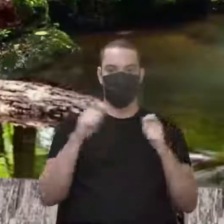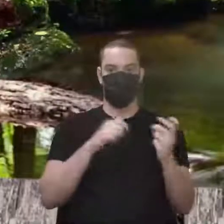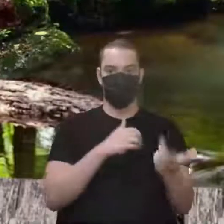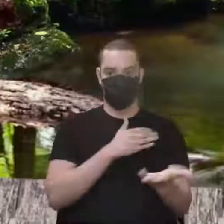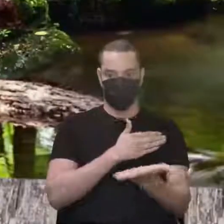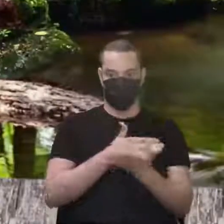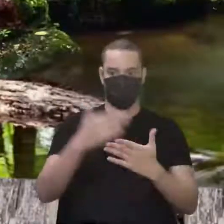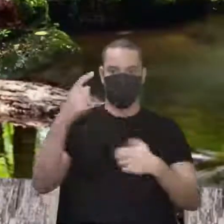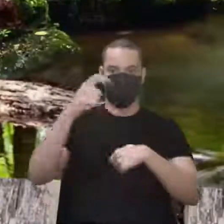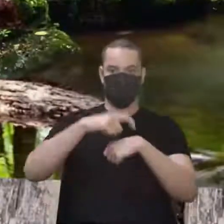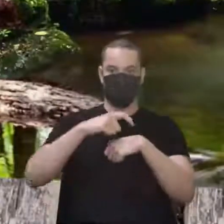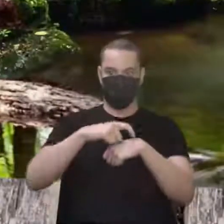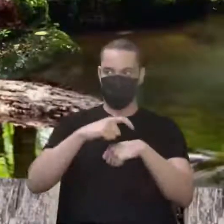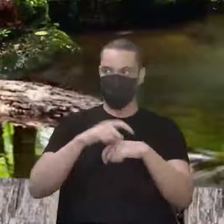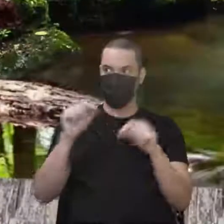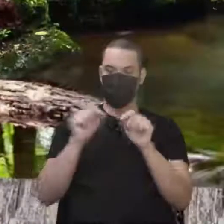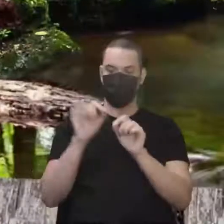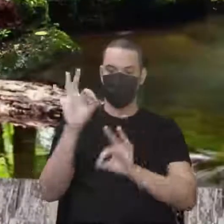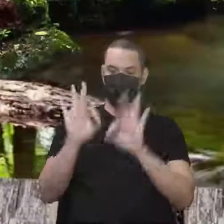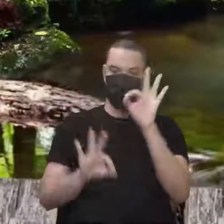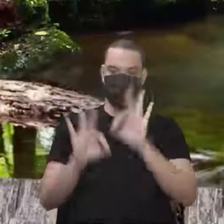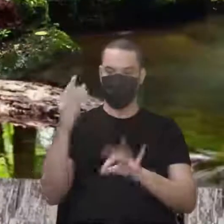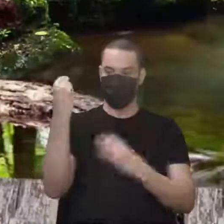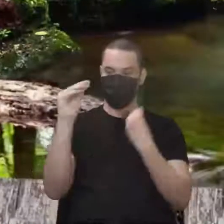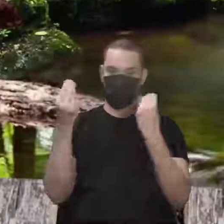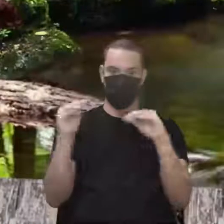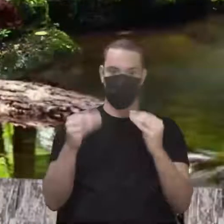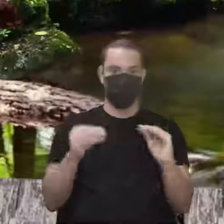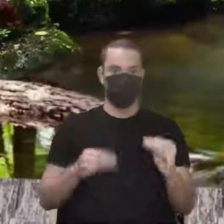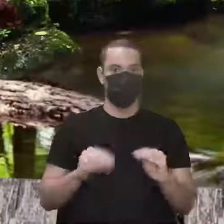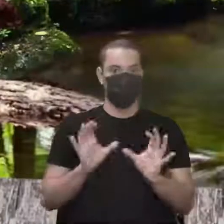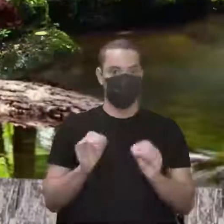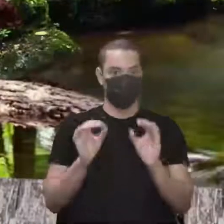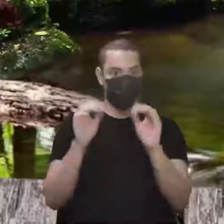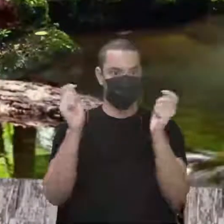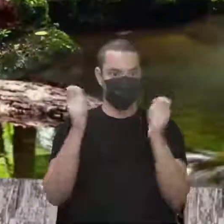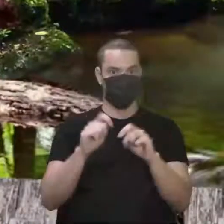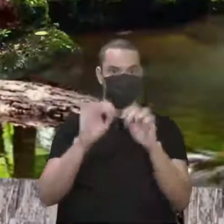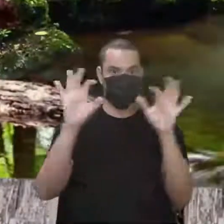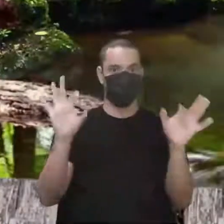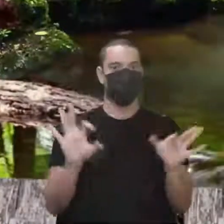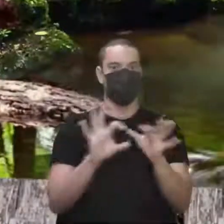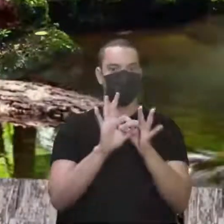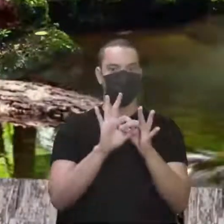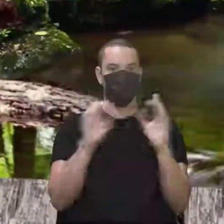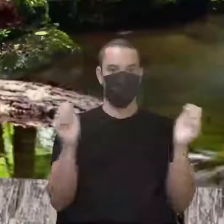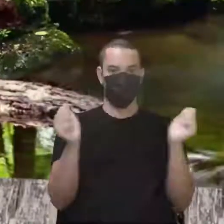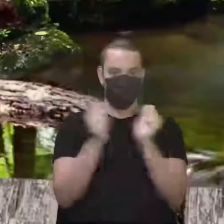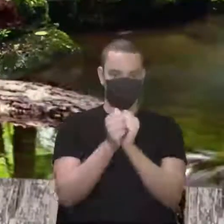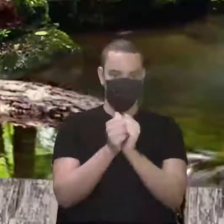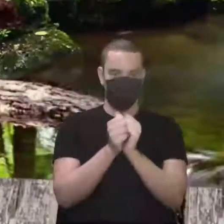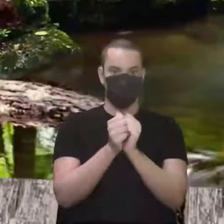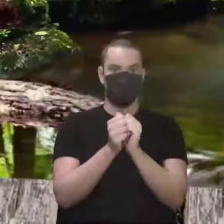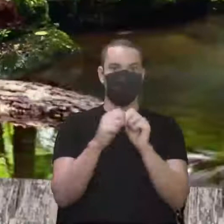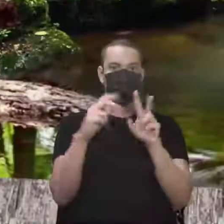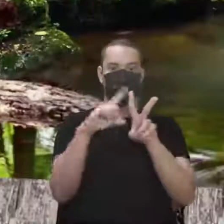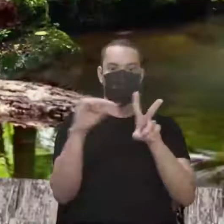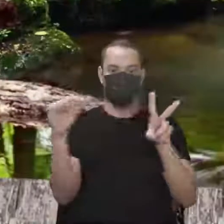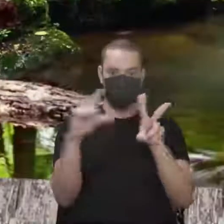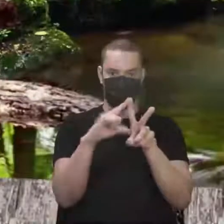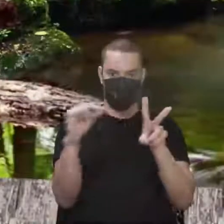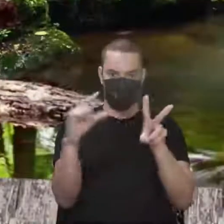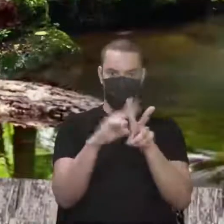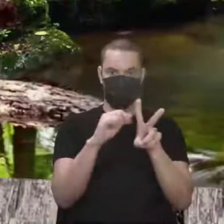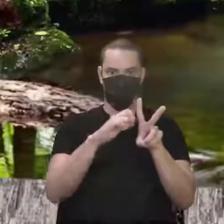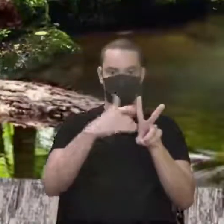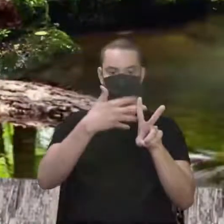partir do momento que eu começo a trabalhar com essa bactéria, eu posso associá-la a esse tipo de vegetal, se for